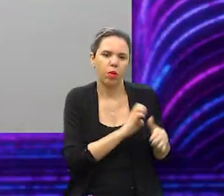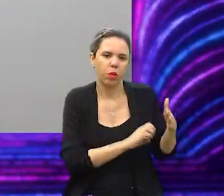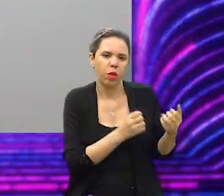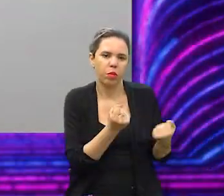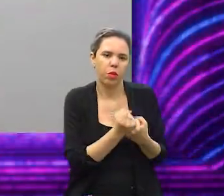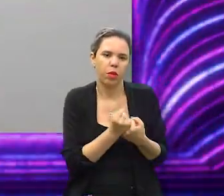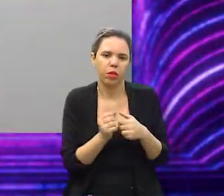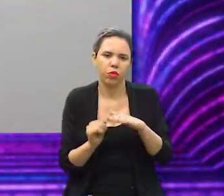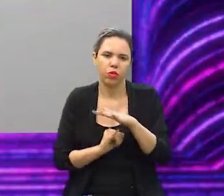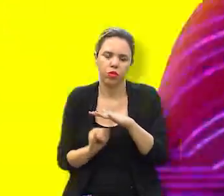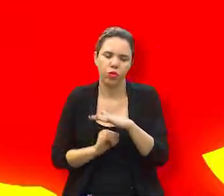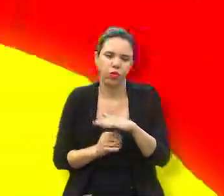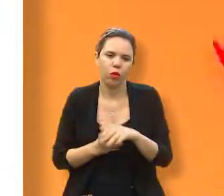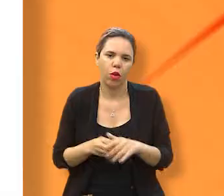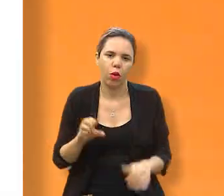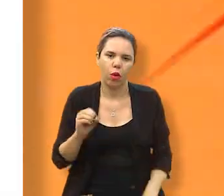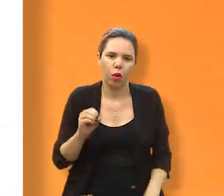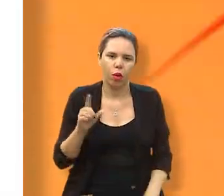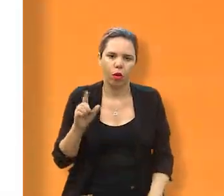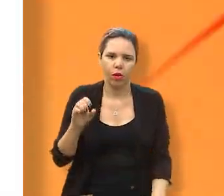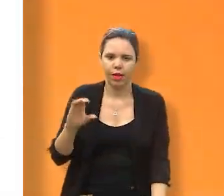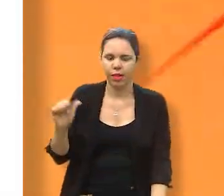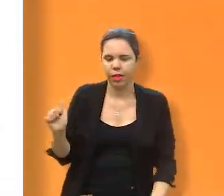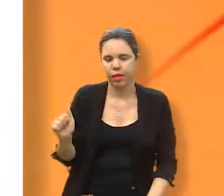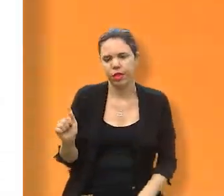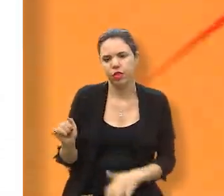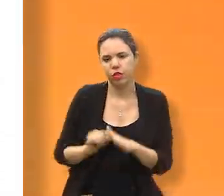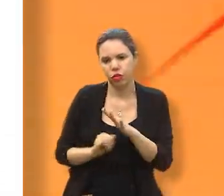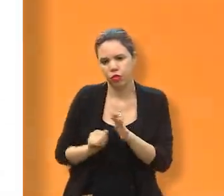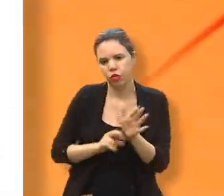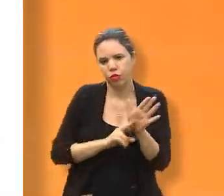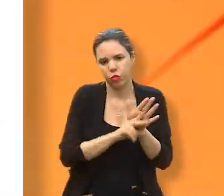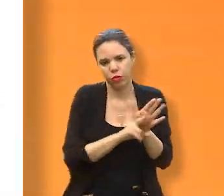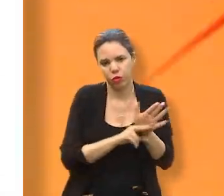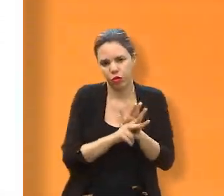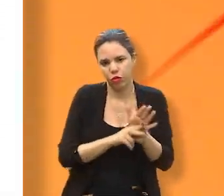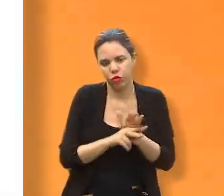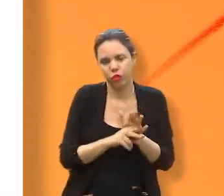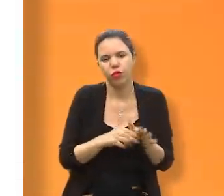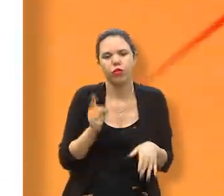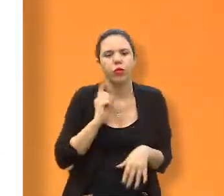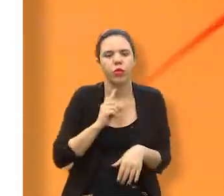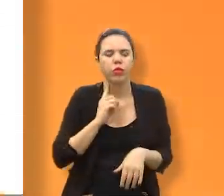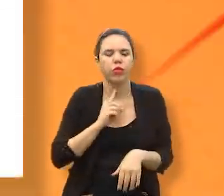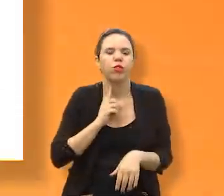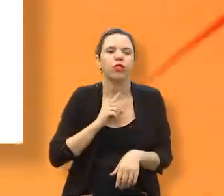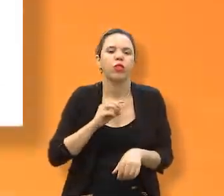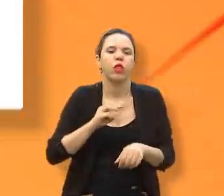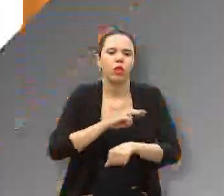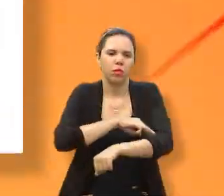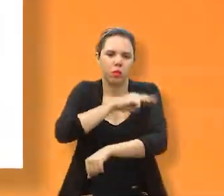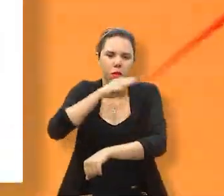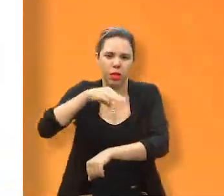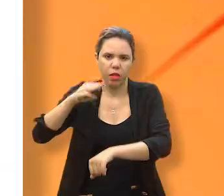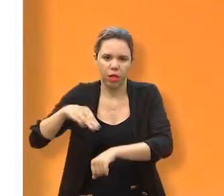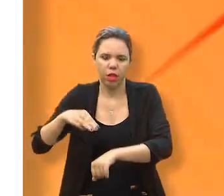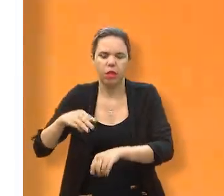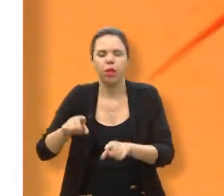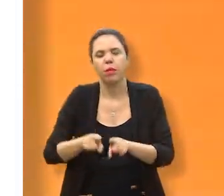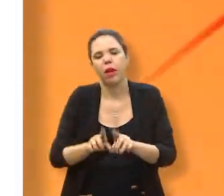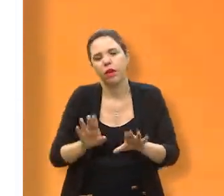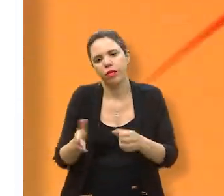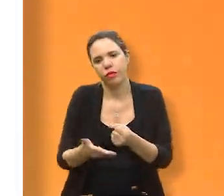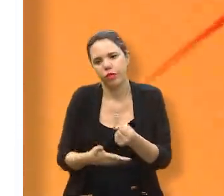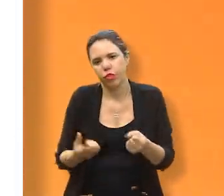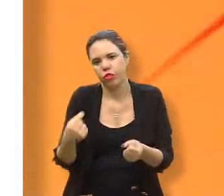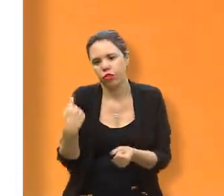que é um instituto de biologia lá de Mariana, em Minas Gerais, onde o João trabalha, mas fora isso, foi basicamente